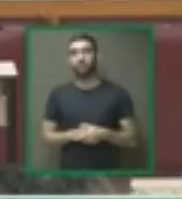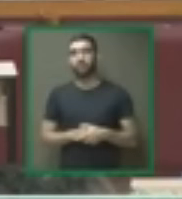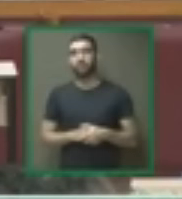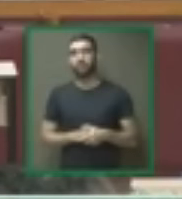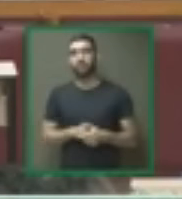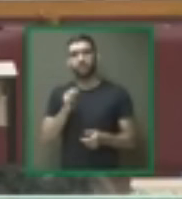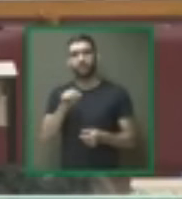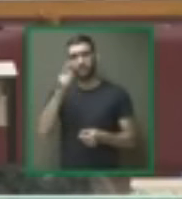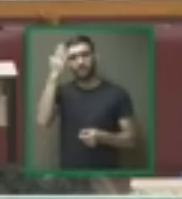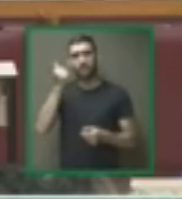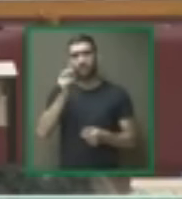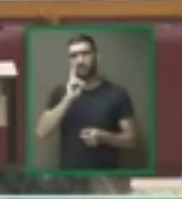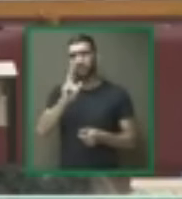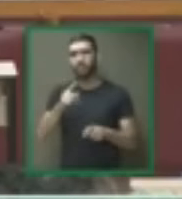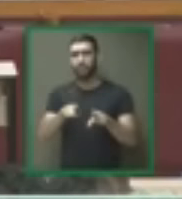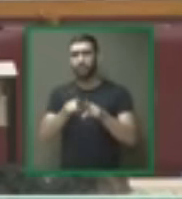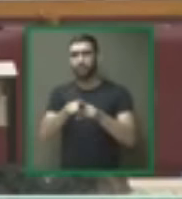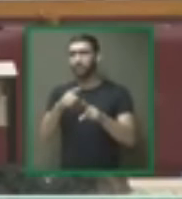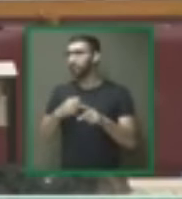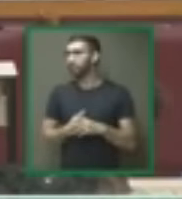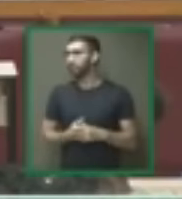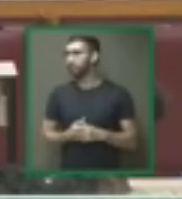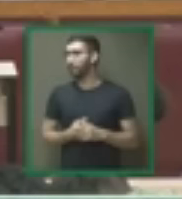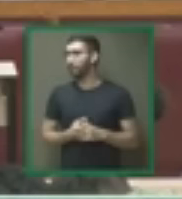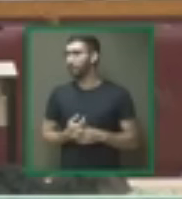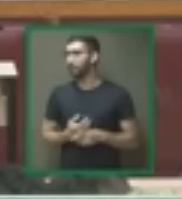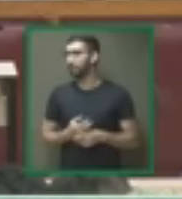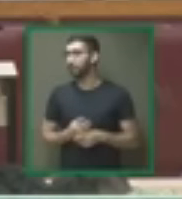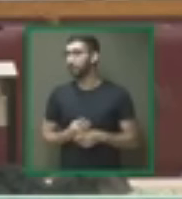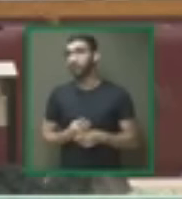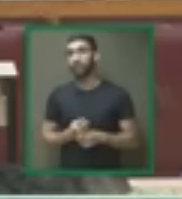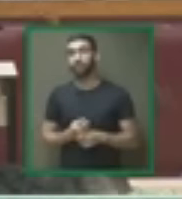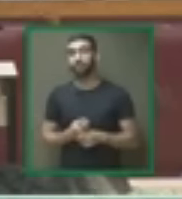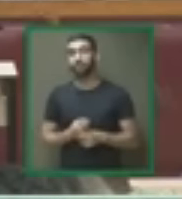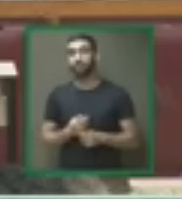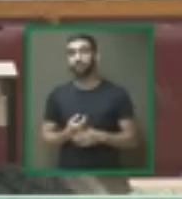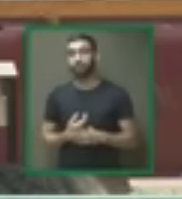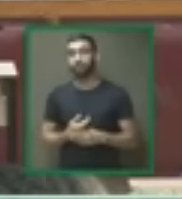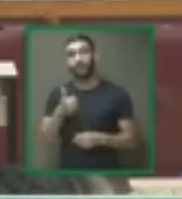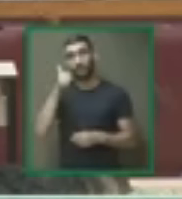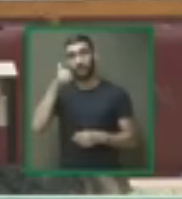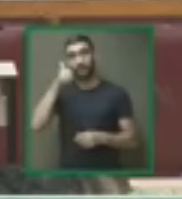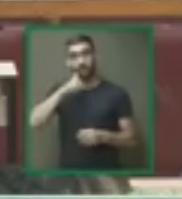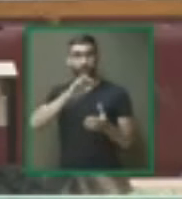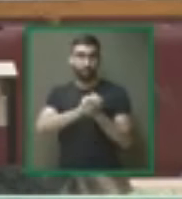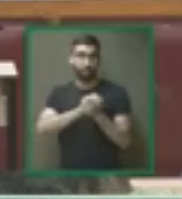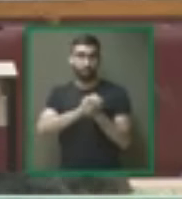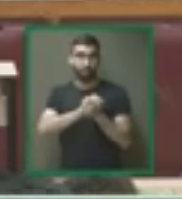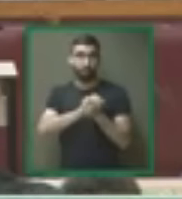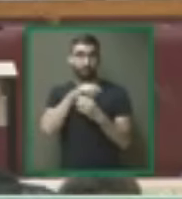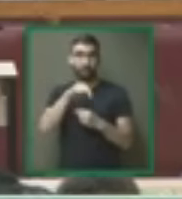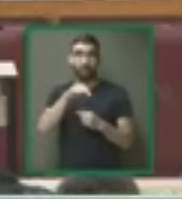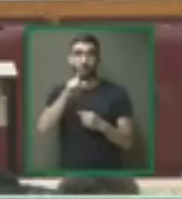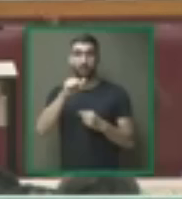Se o senhor saberia responder, inclusive está aqui, se o senhor saberia informar. Agora. A minha esposa, ela